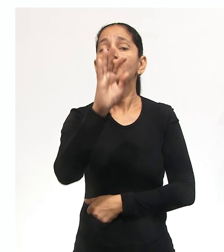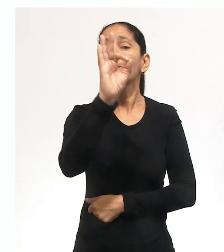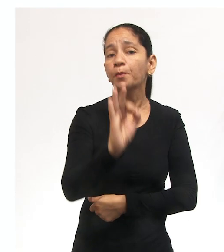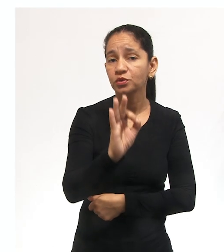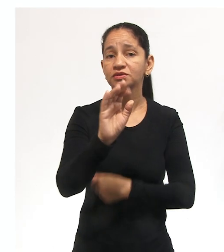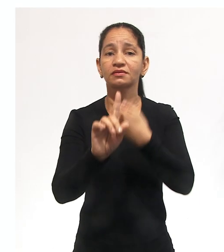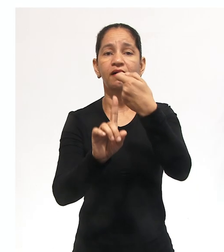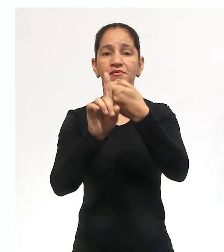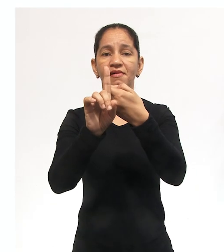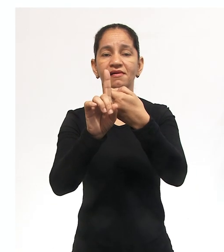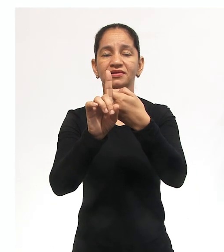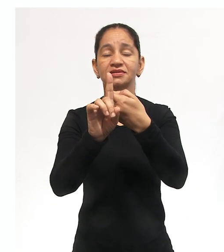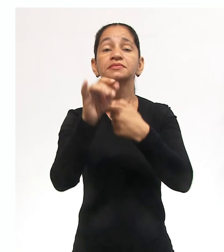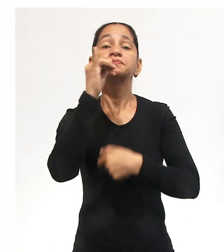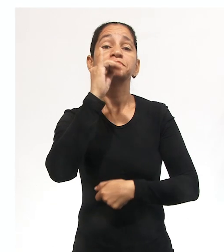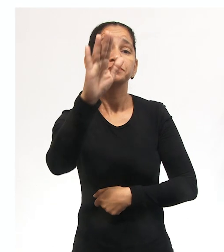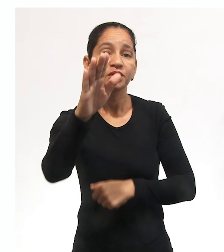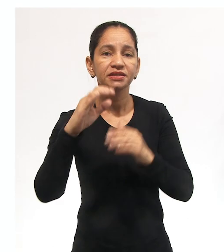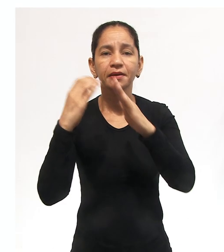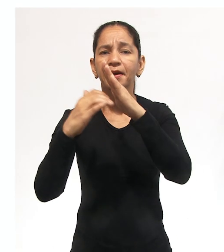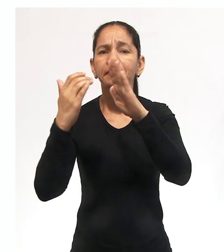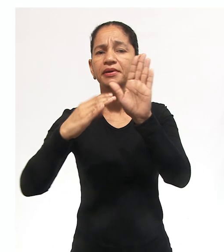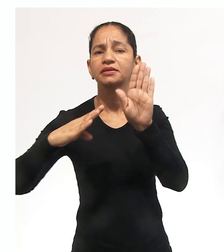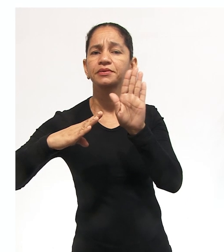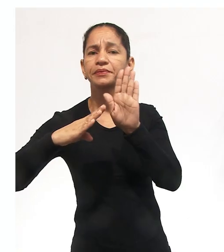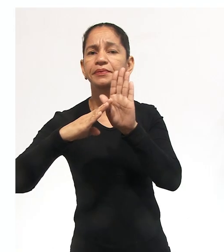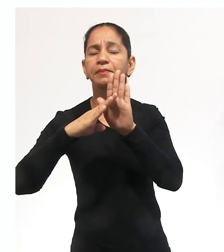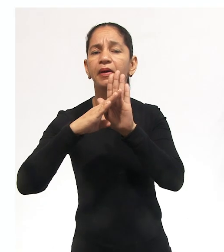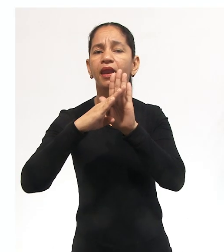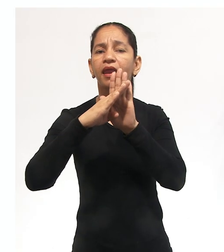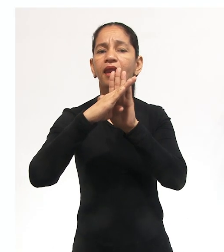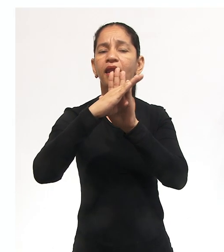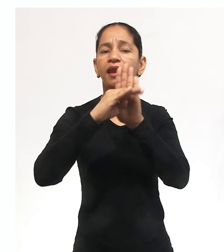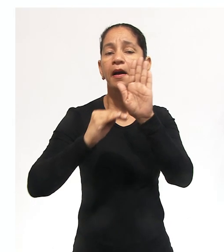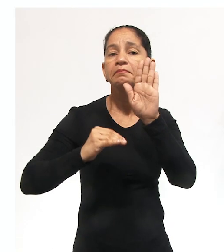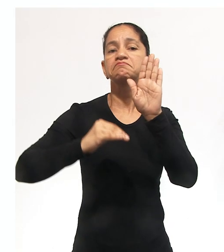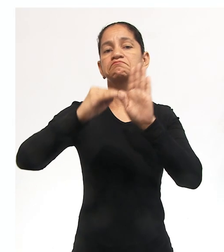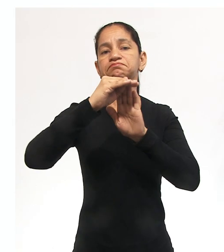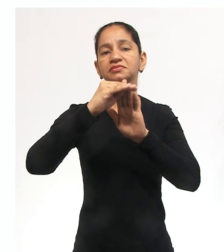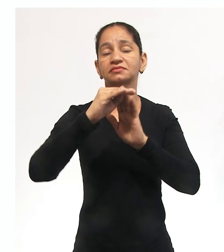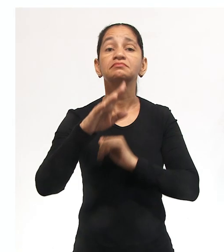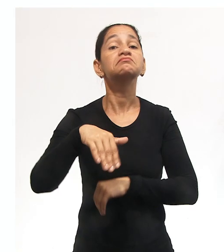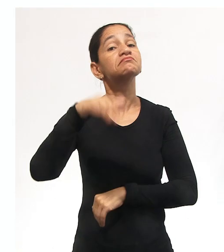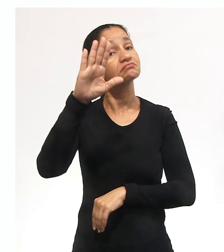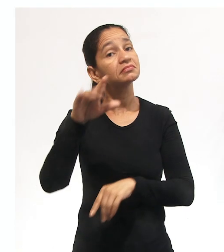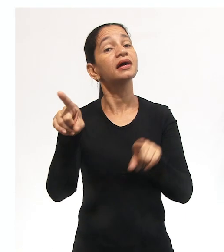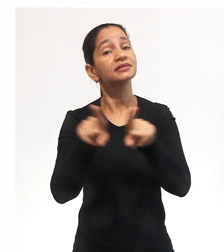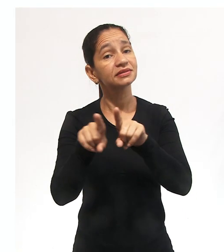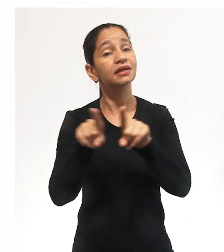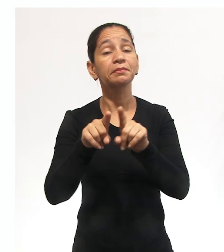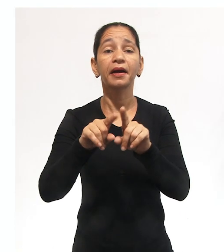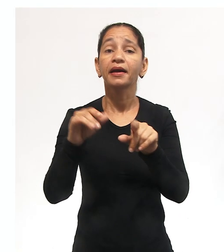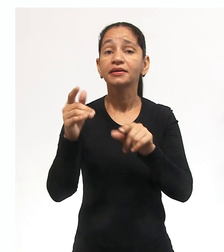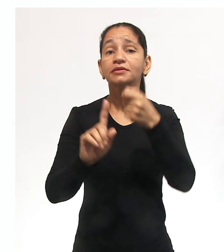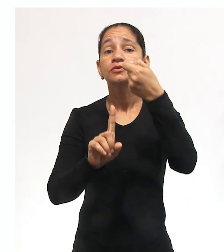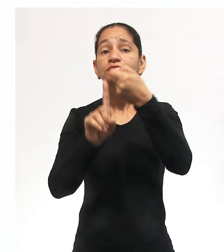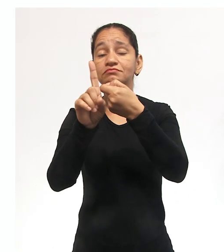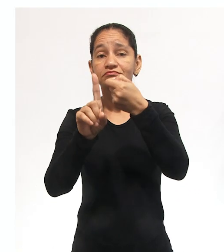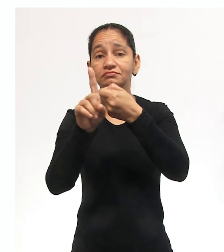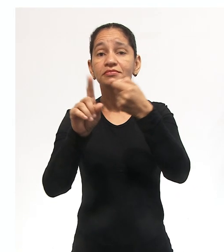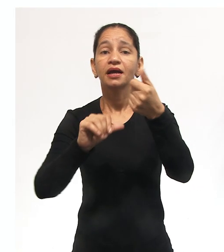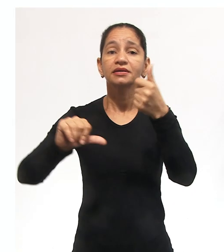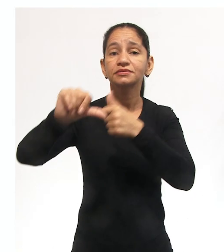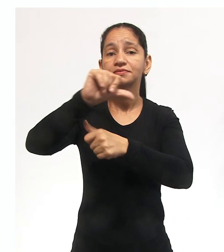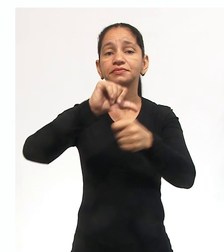seja, a minha empresa cresce 4,2% ao trimestre e também cresce 1,4% ao mês, se eu